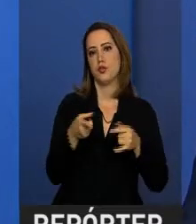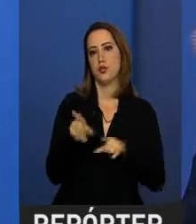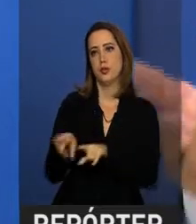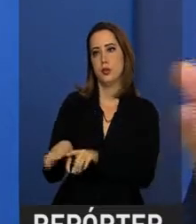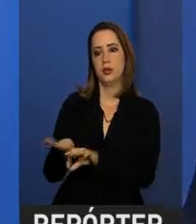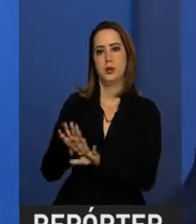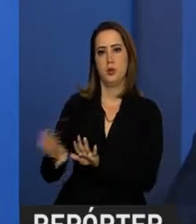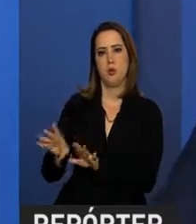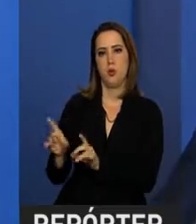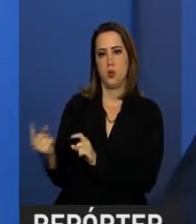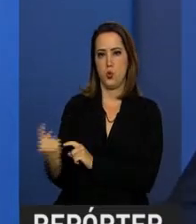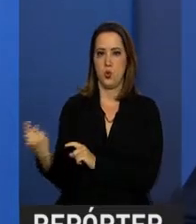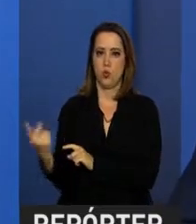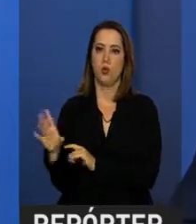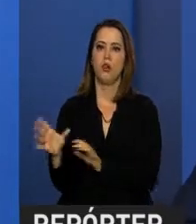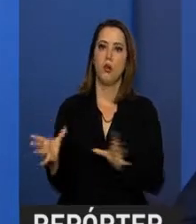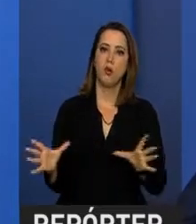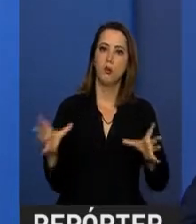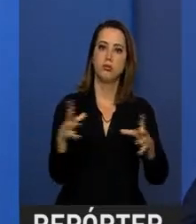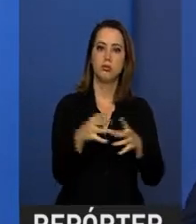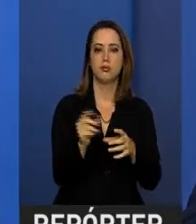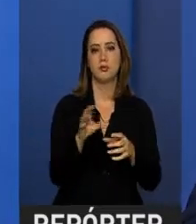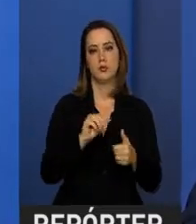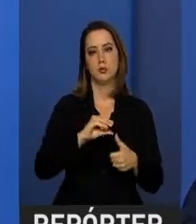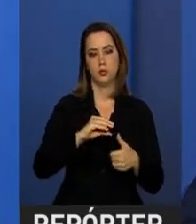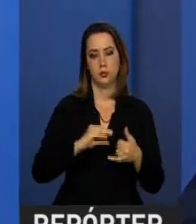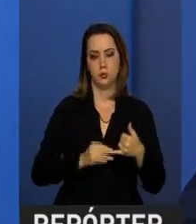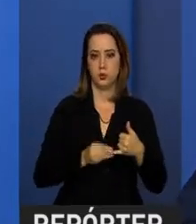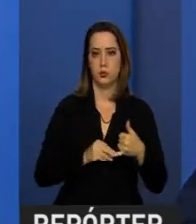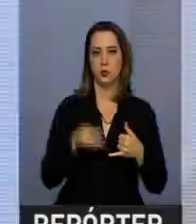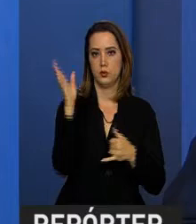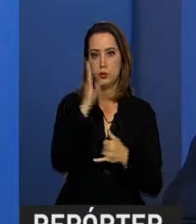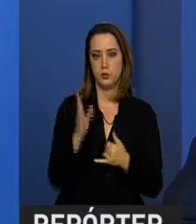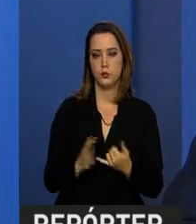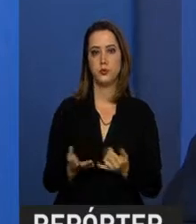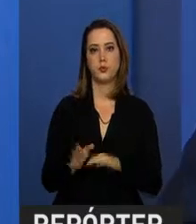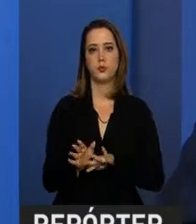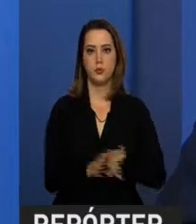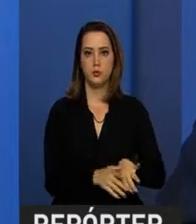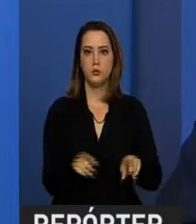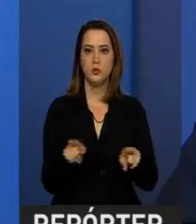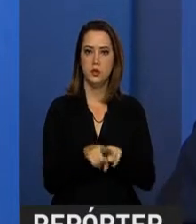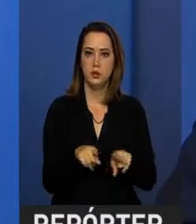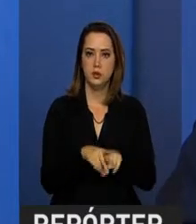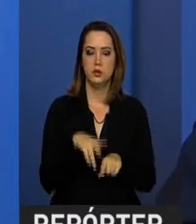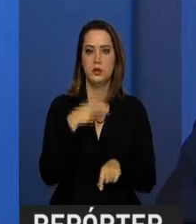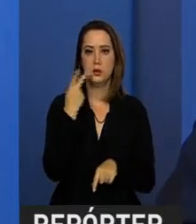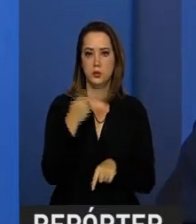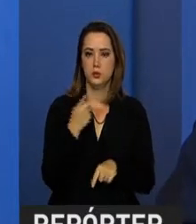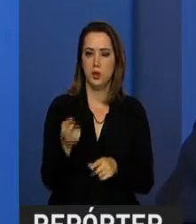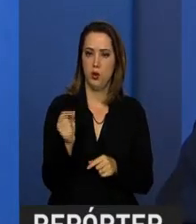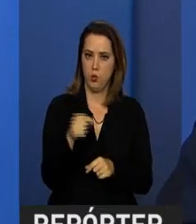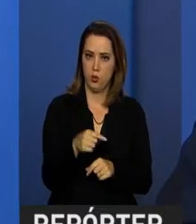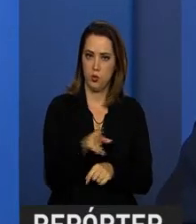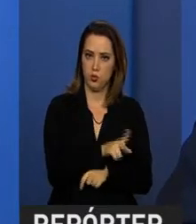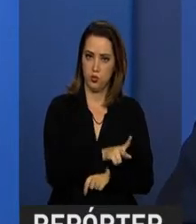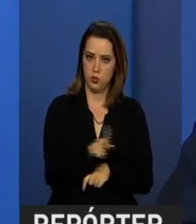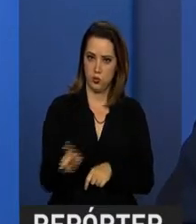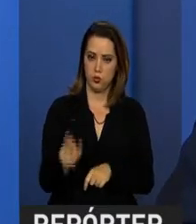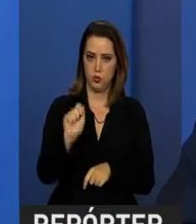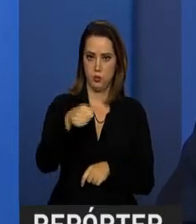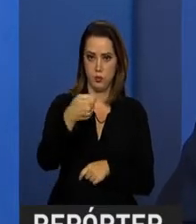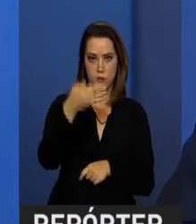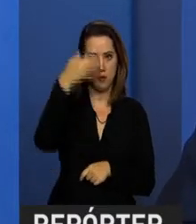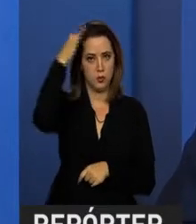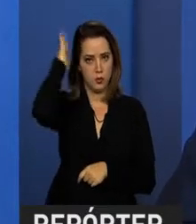monopólio alguma coisa parecida na questão do do feijão no brasil e por sugestão hoje então do presidente temer e